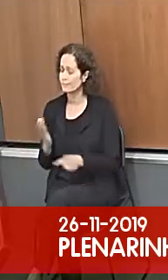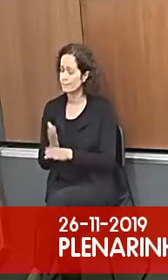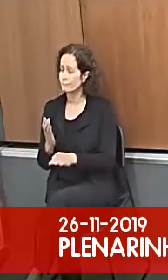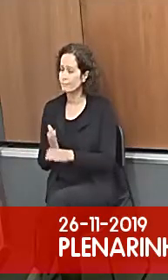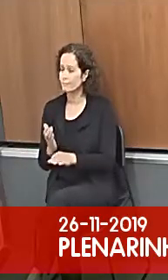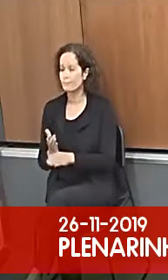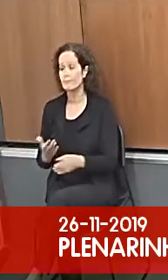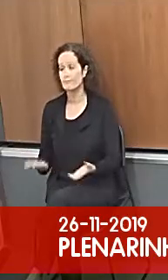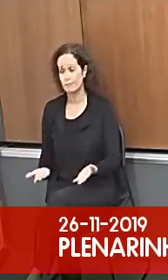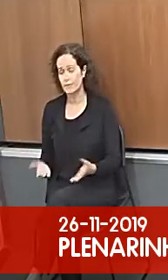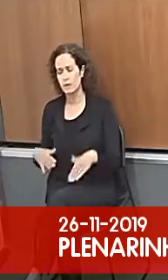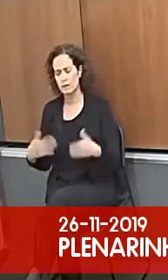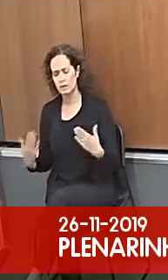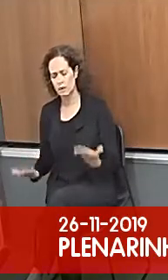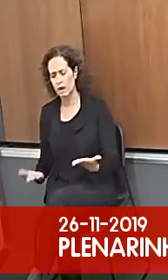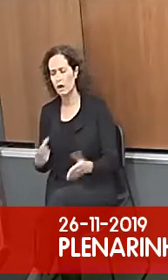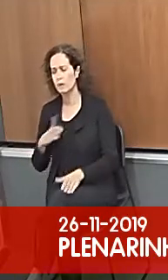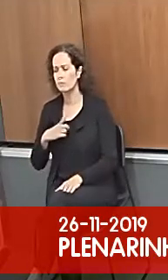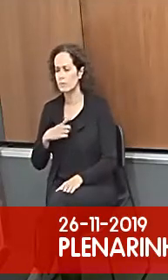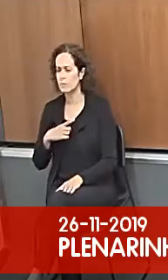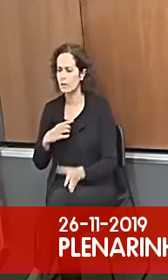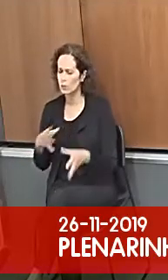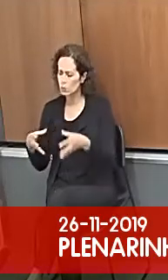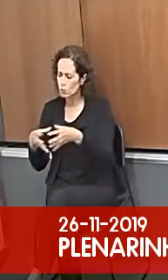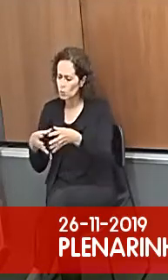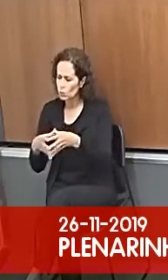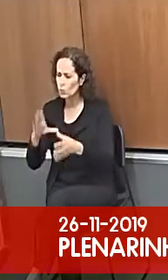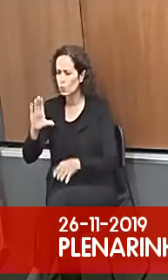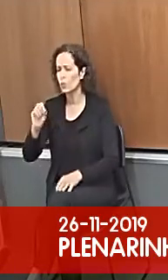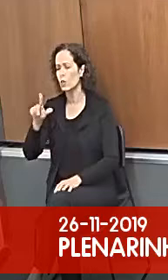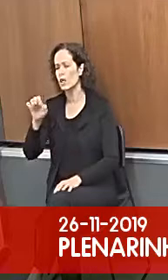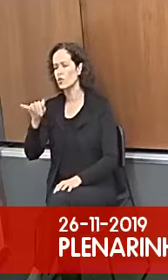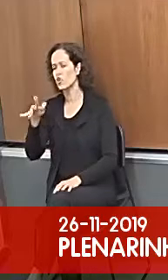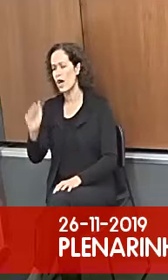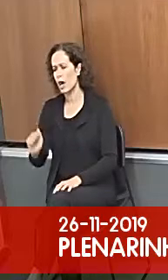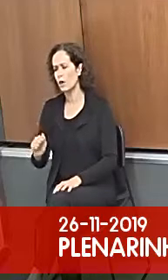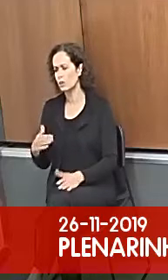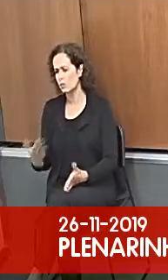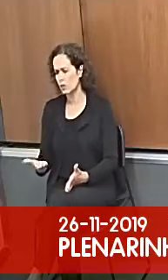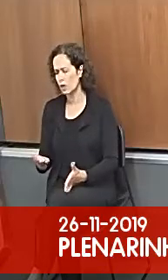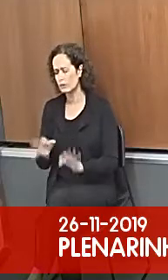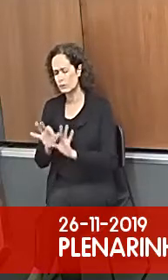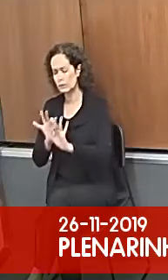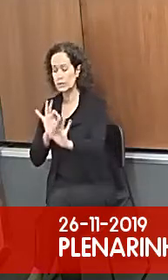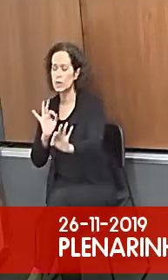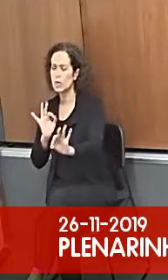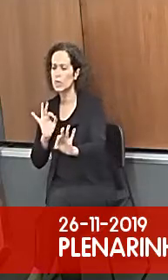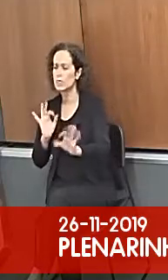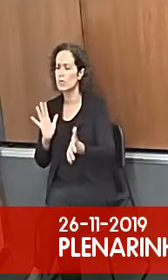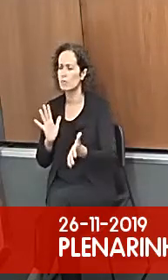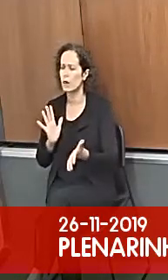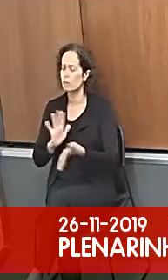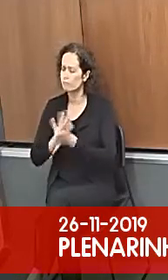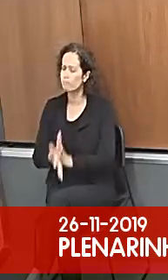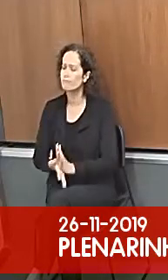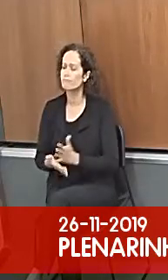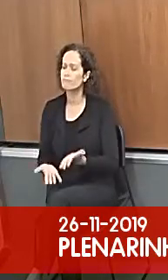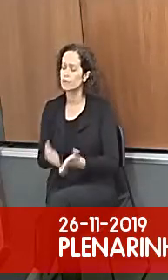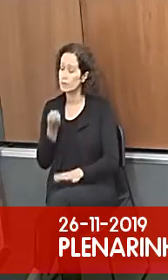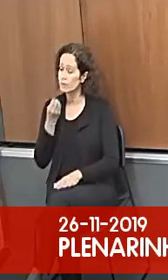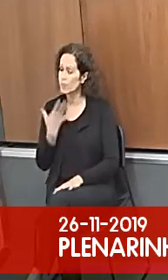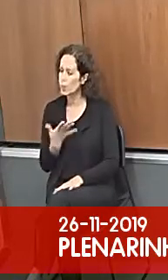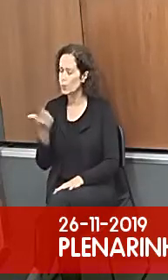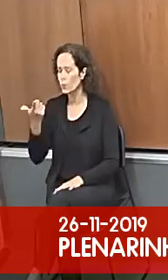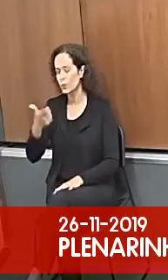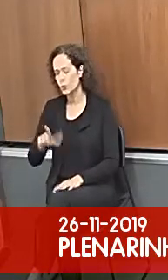Então, nós criamos o colegiado de diretores exatamente para quebrar essa distância. E foi bom. Então, eu acho que é